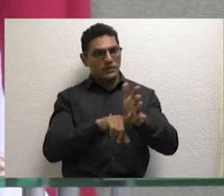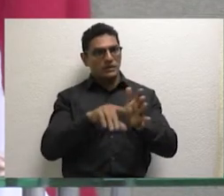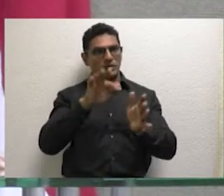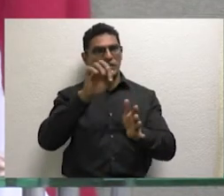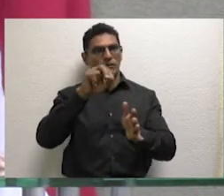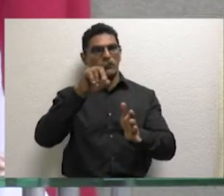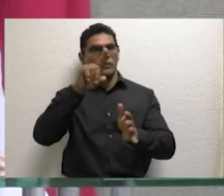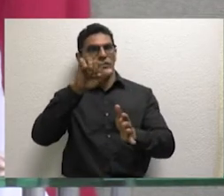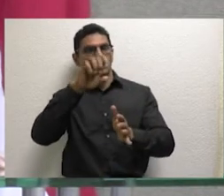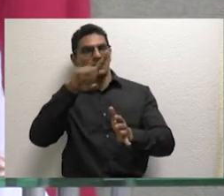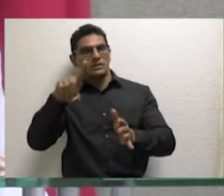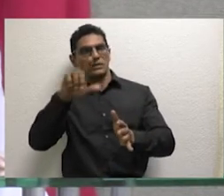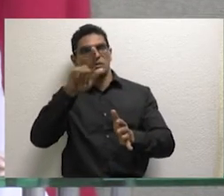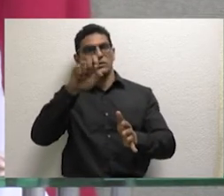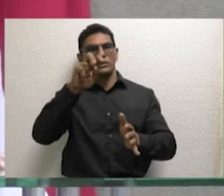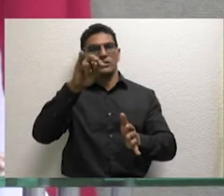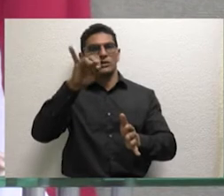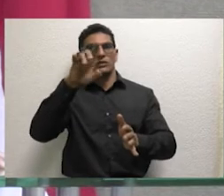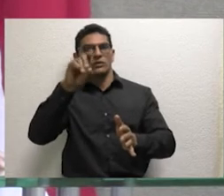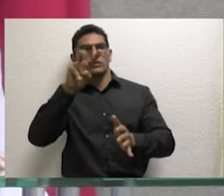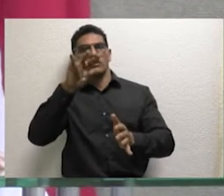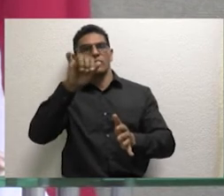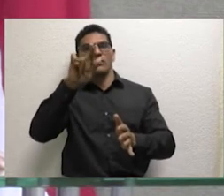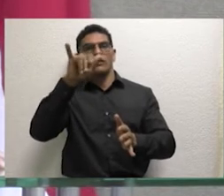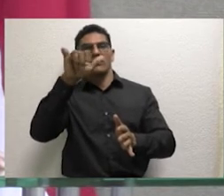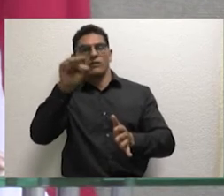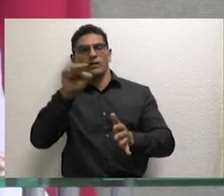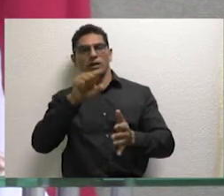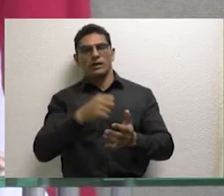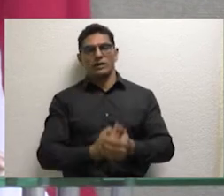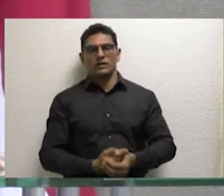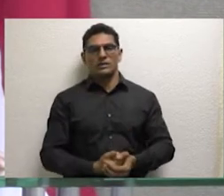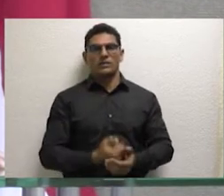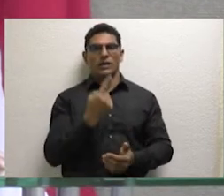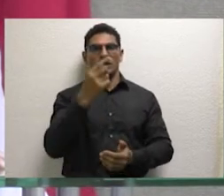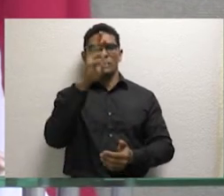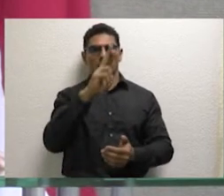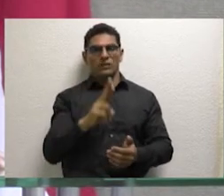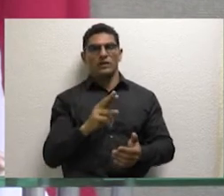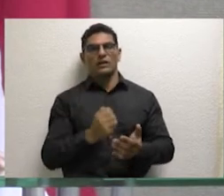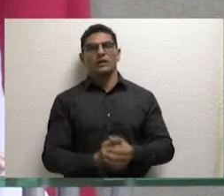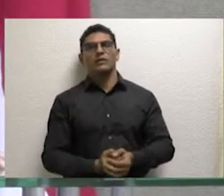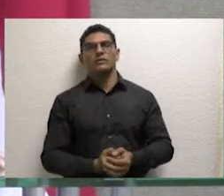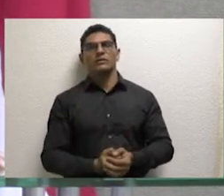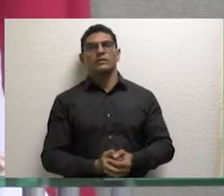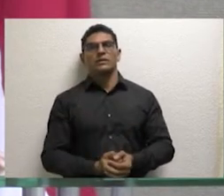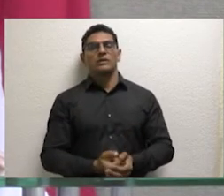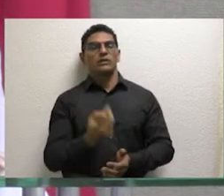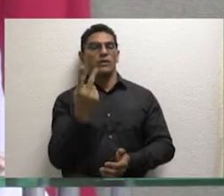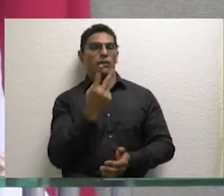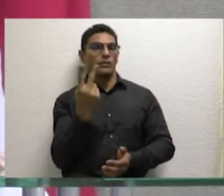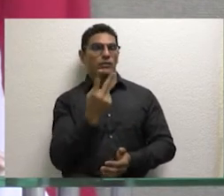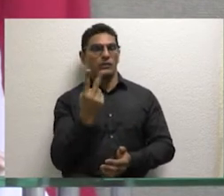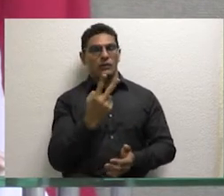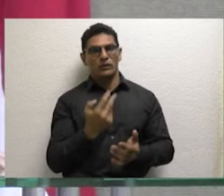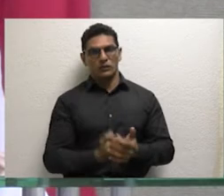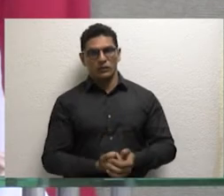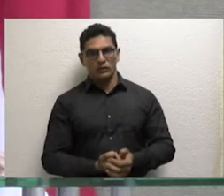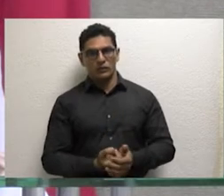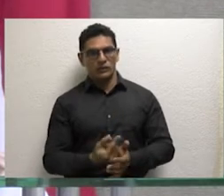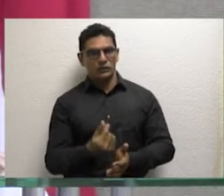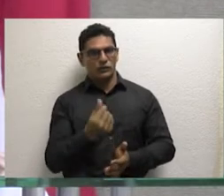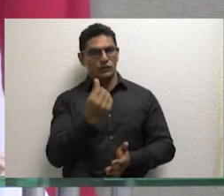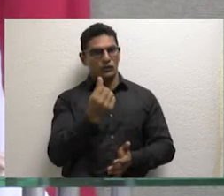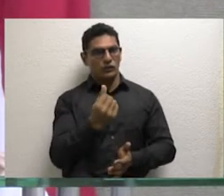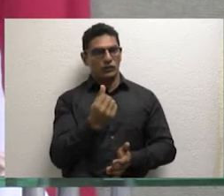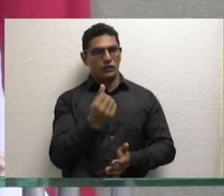de gasto público com o nosso modelo são duas ferramentas econométricas que foram utilizadas o governo